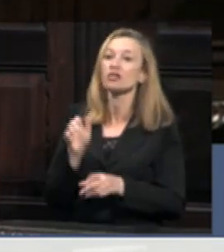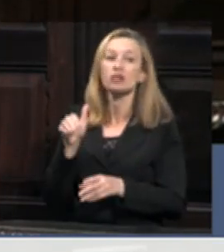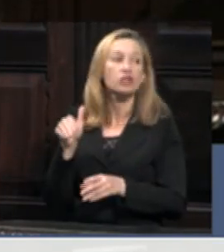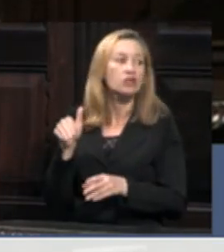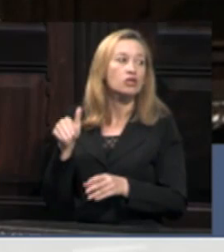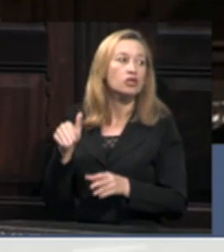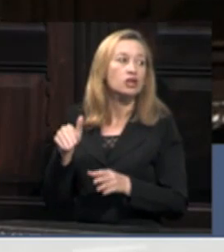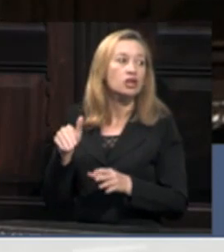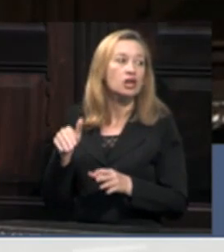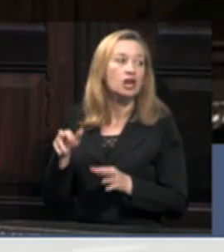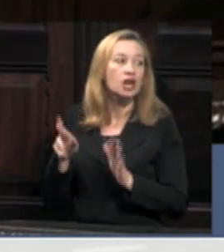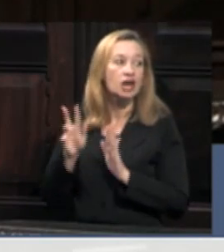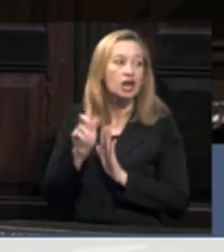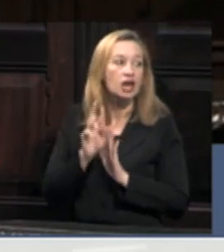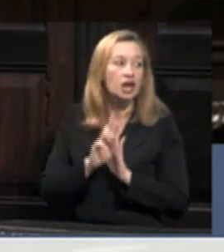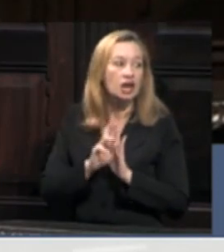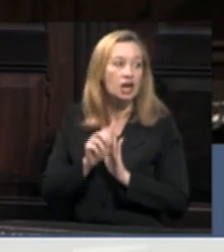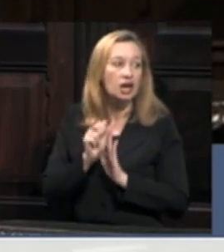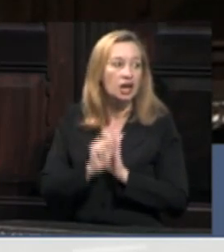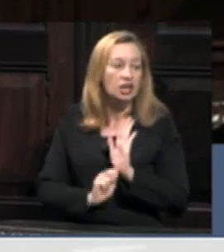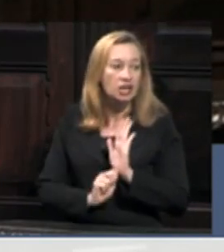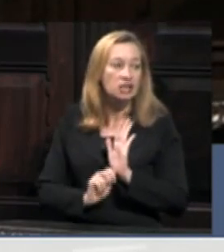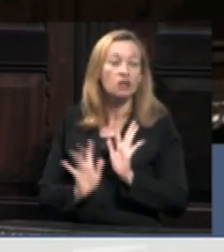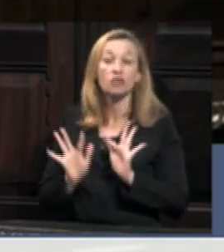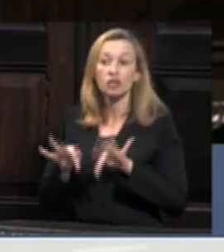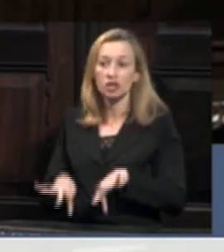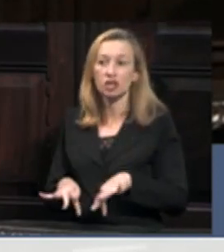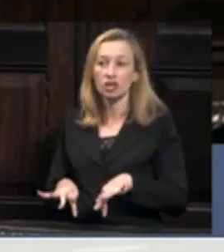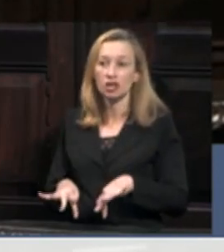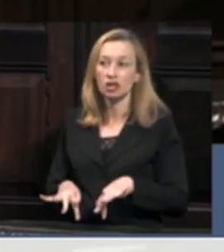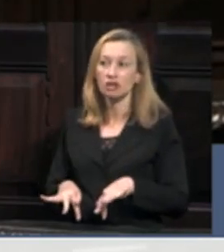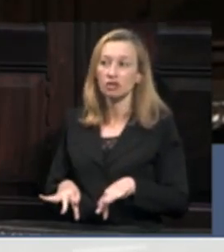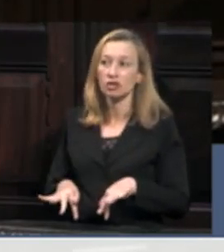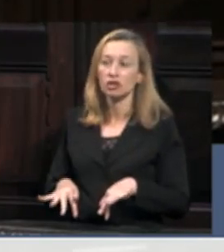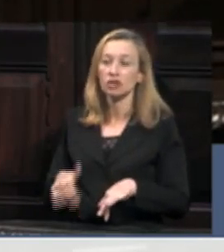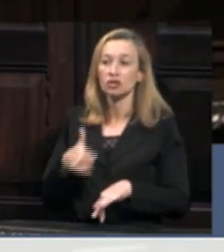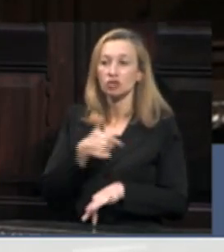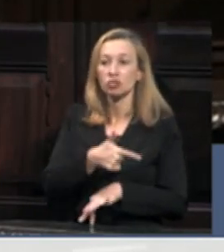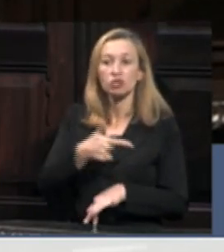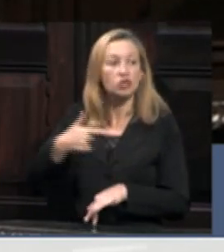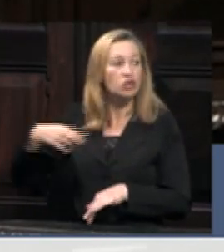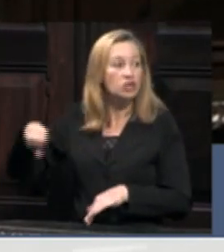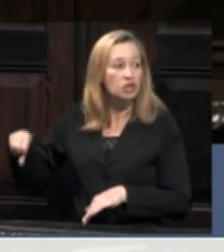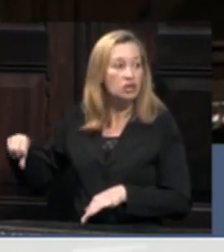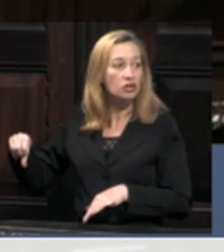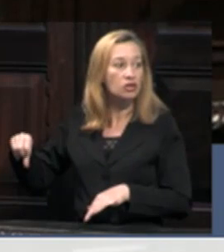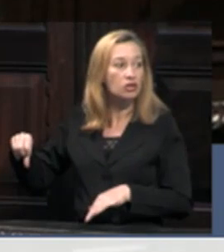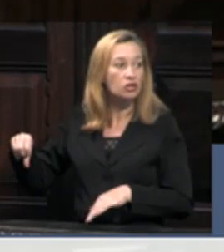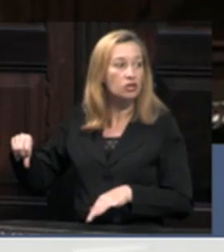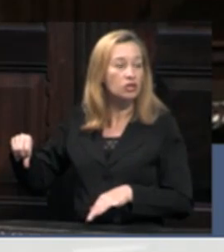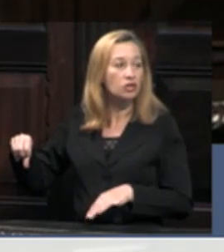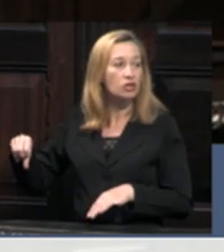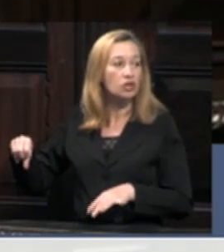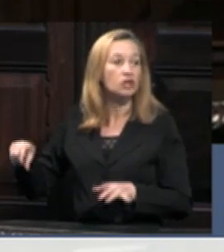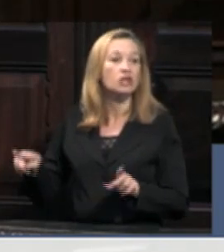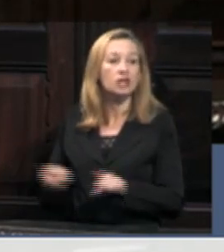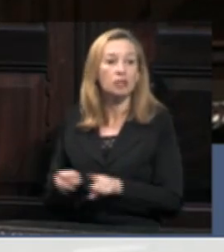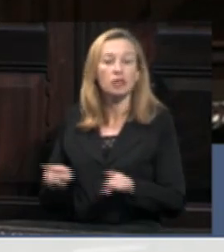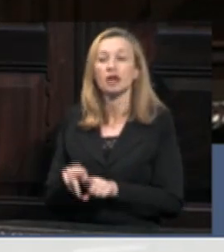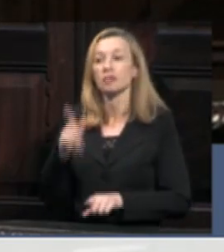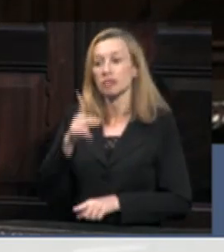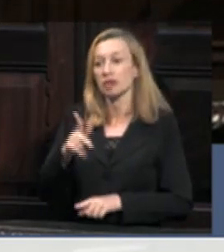redação final da LOA 2019 e a revisão do PPA